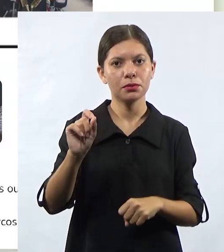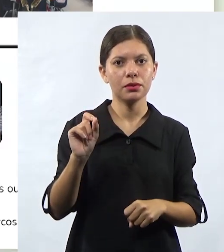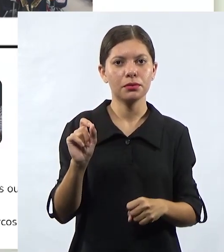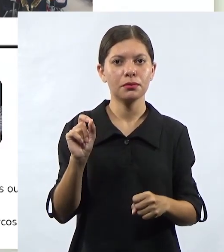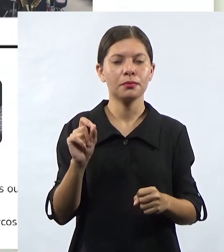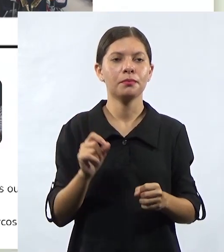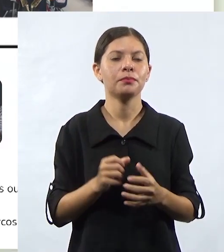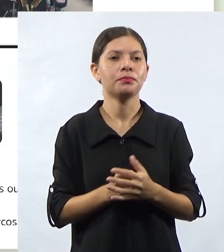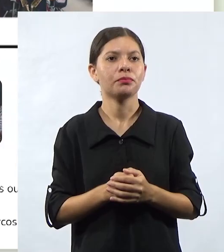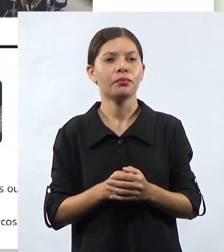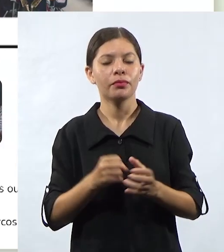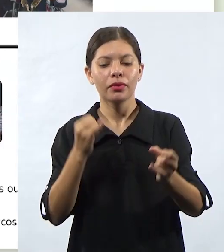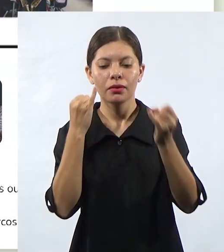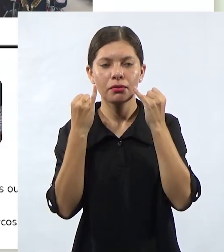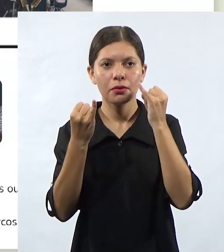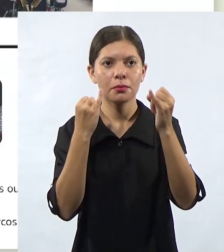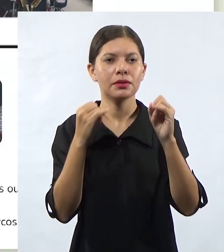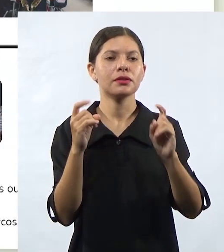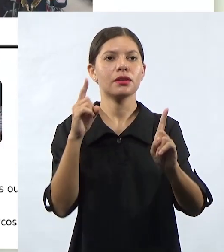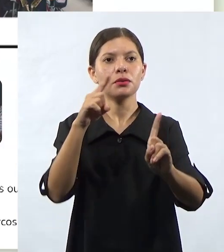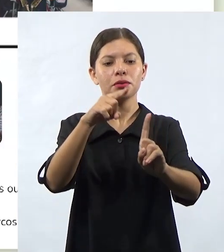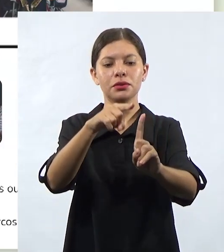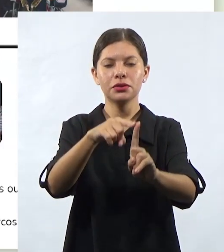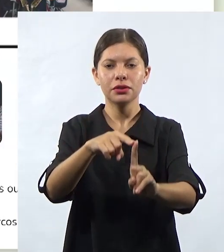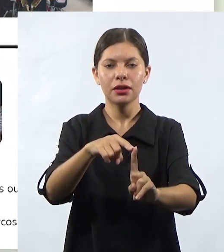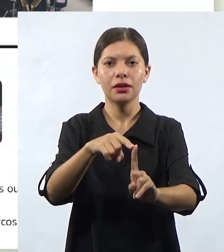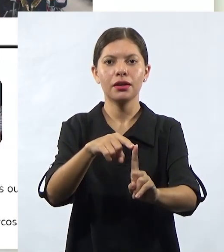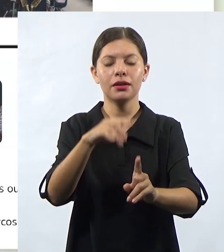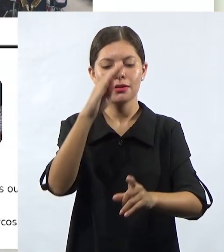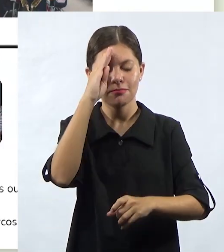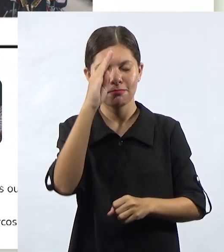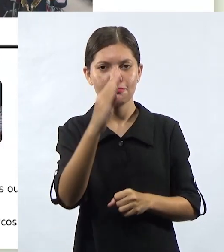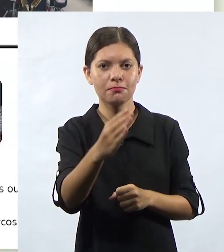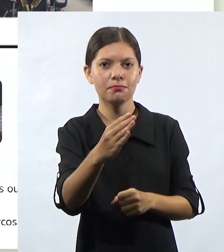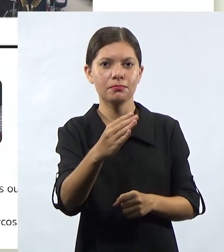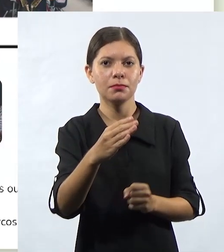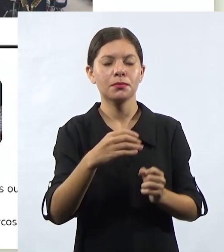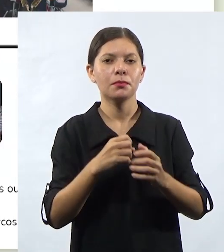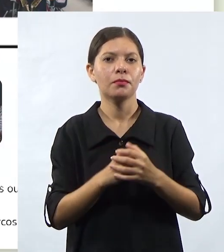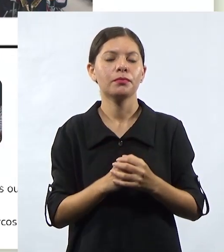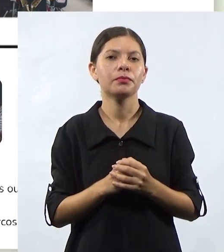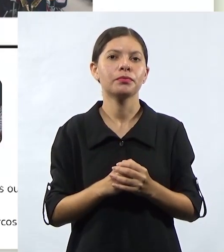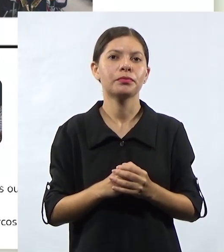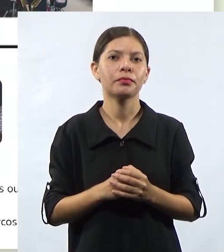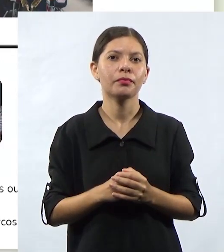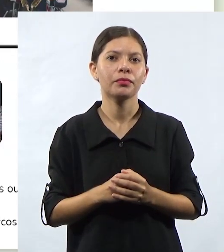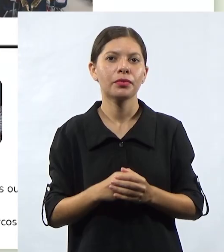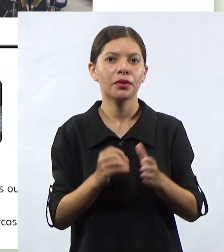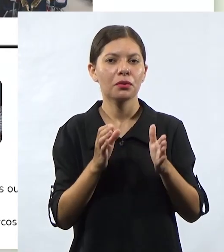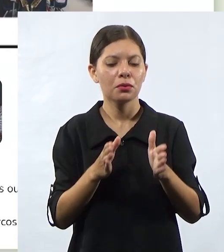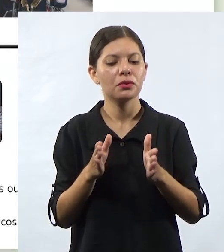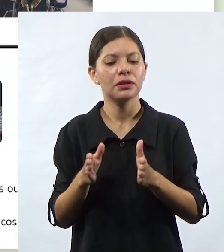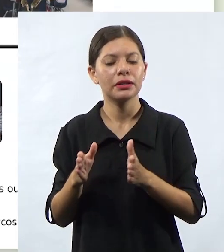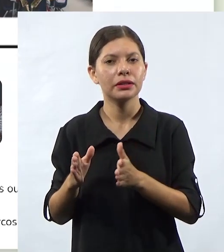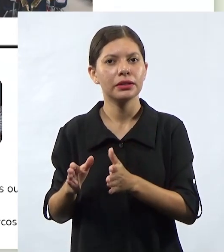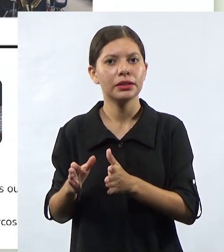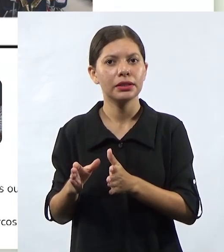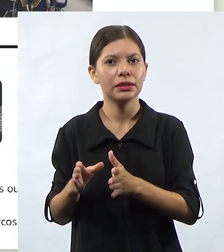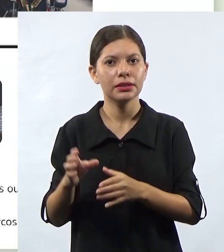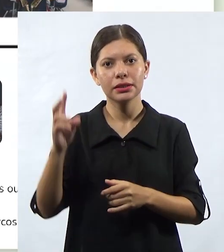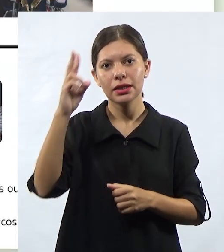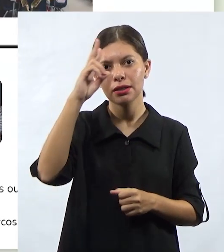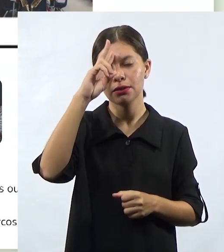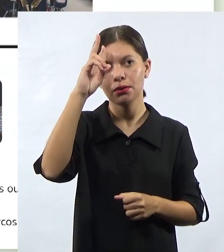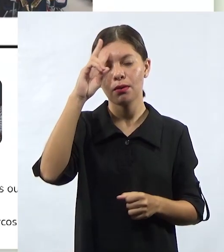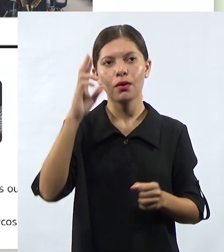é direta e concisa. Comece sua jornada, reúna e organize todos os dados históricos